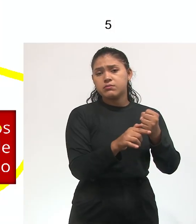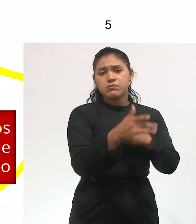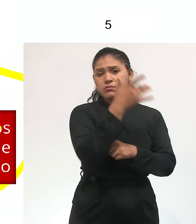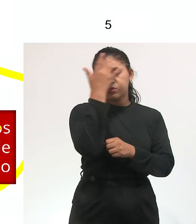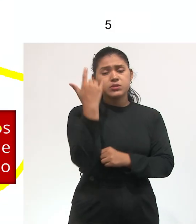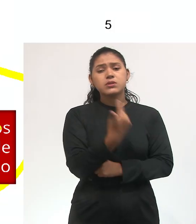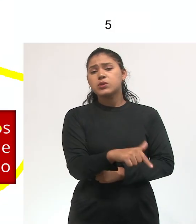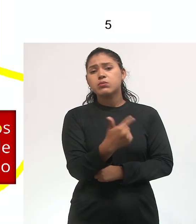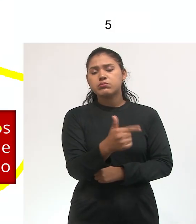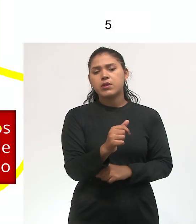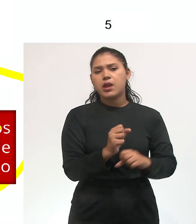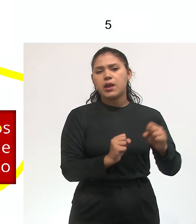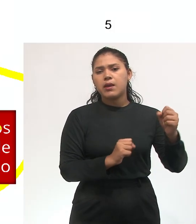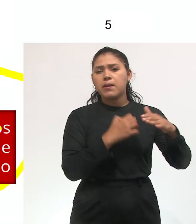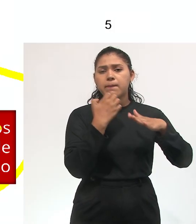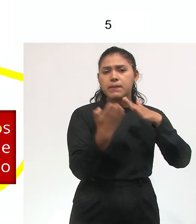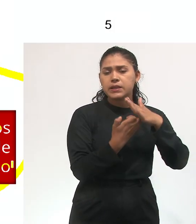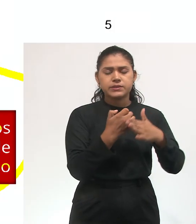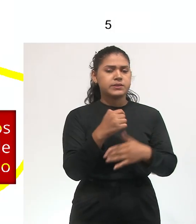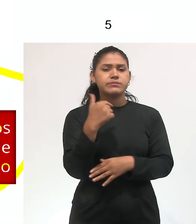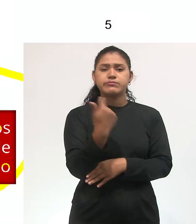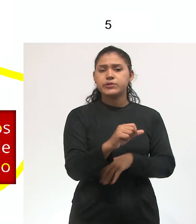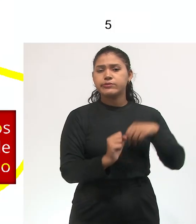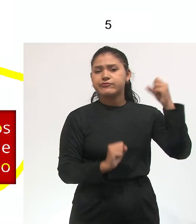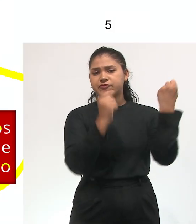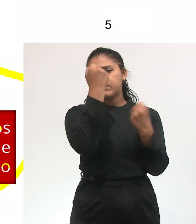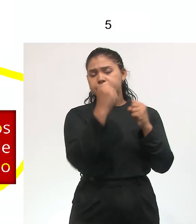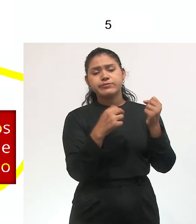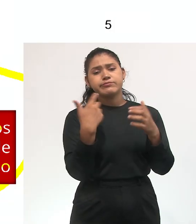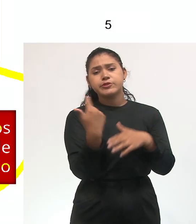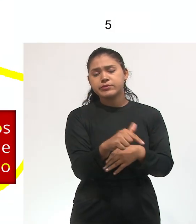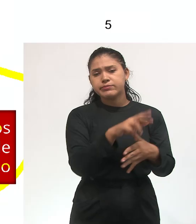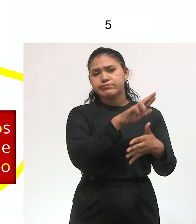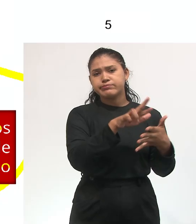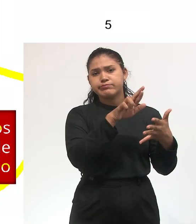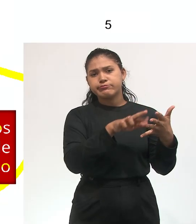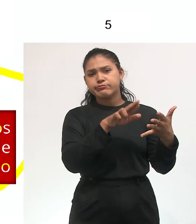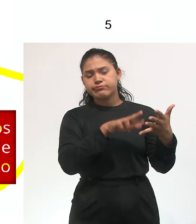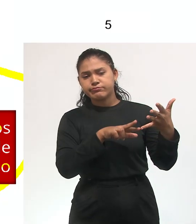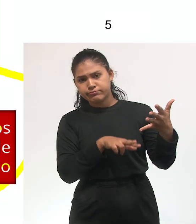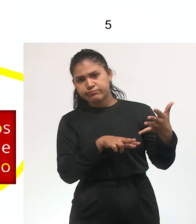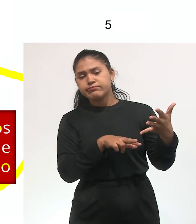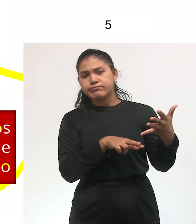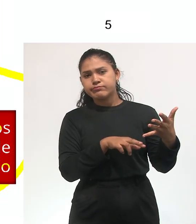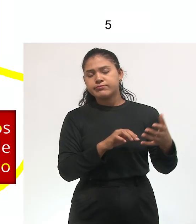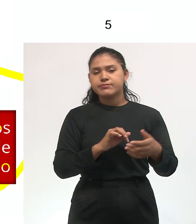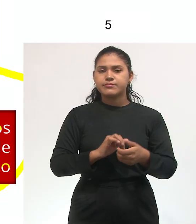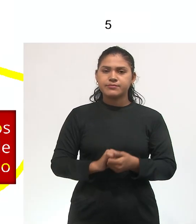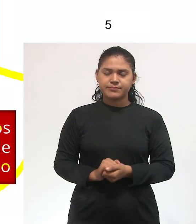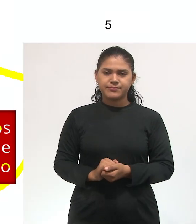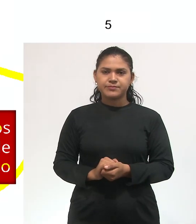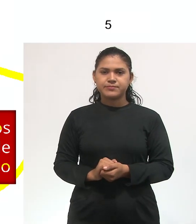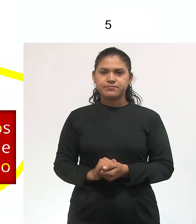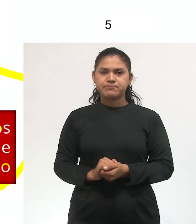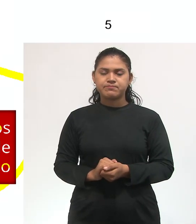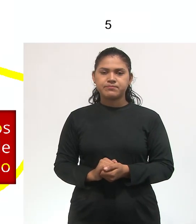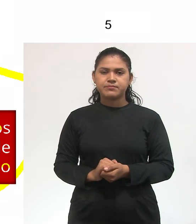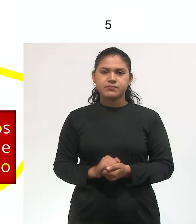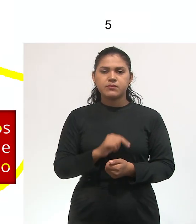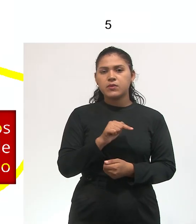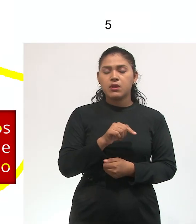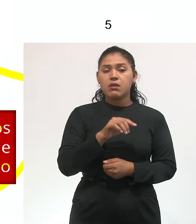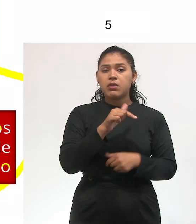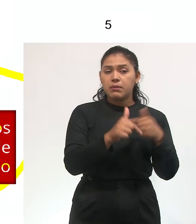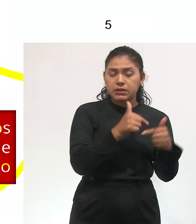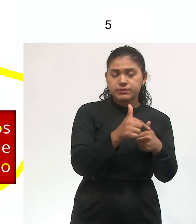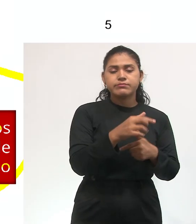não proprietários dos meios de produção. Seriam os trabalhadores, né, que só teriam a sua mão de obra a ser